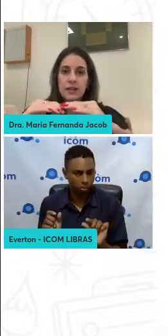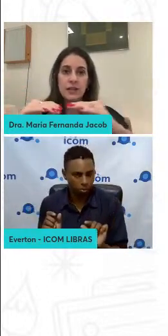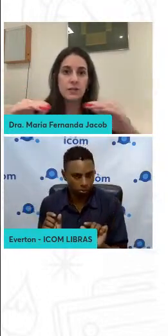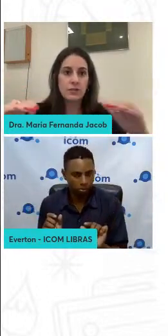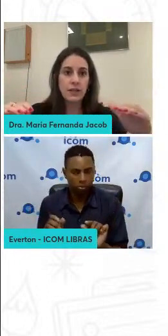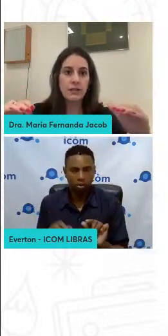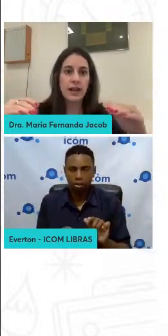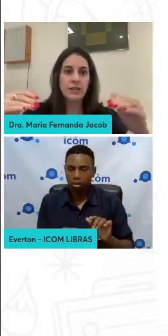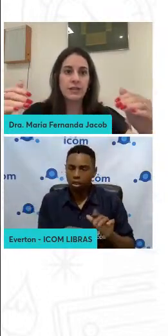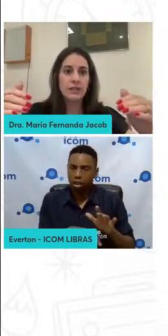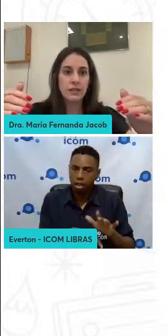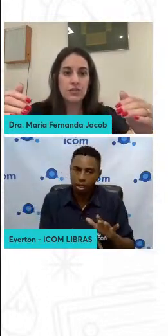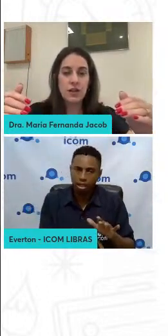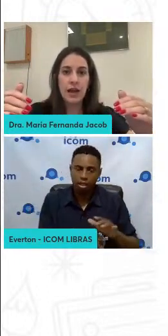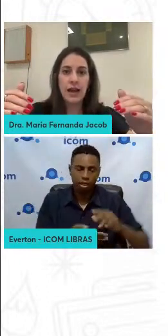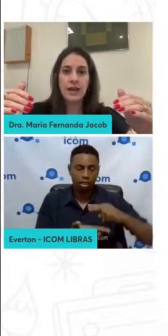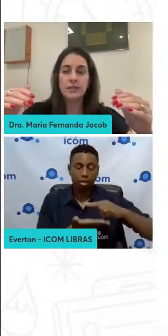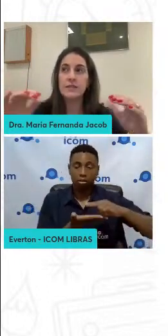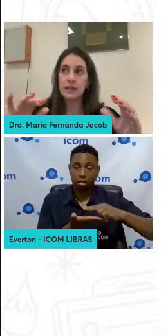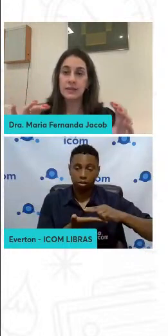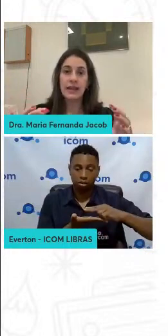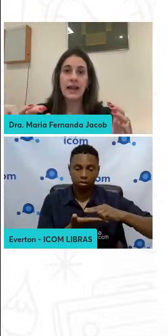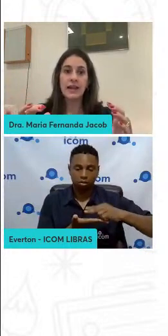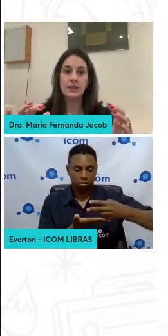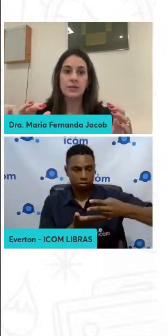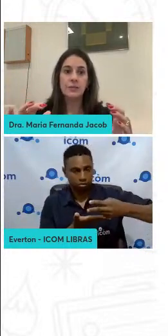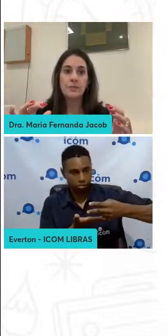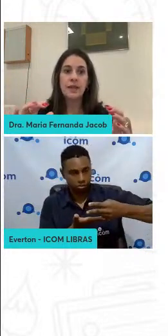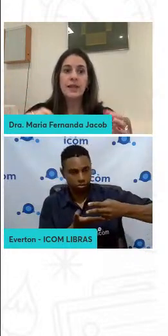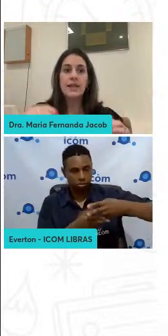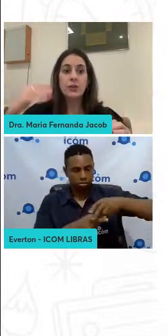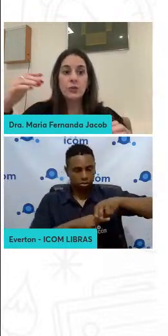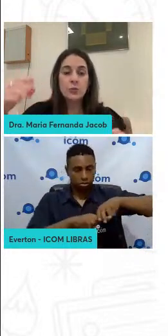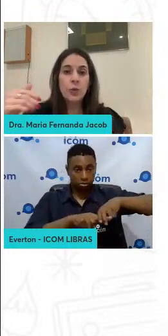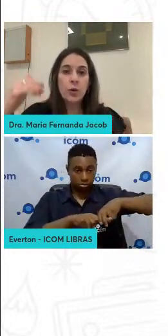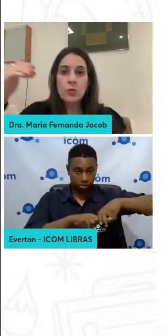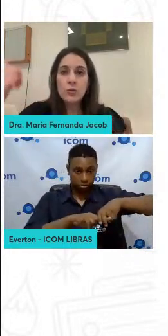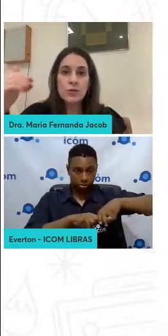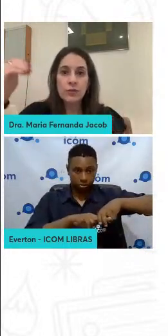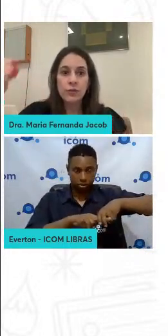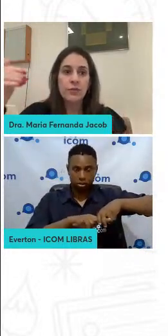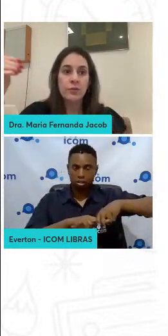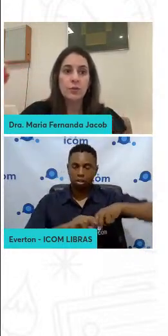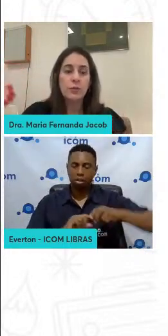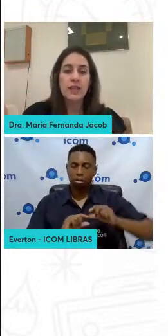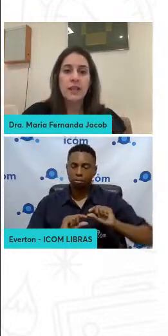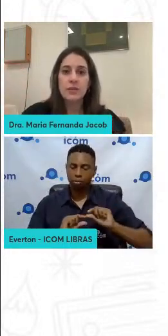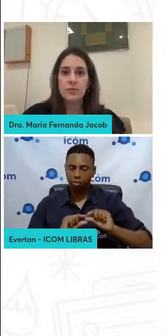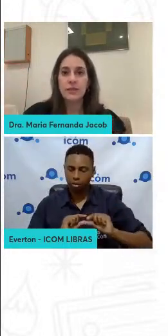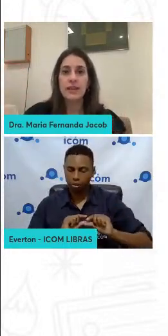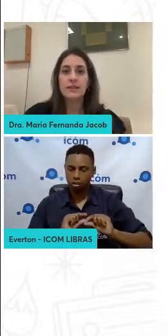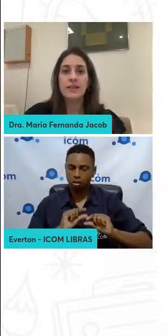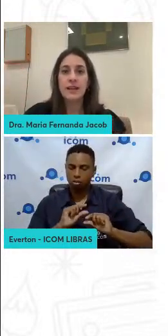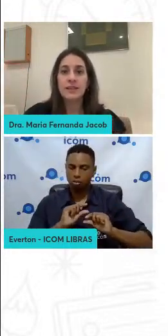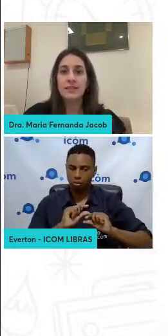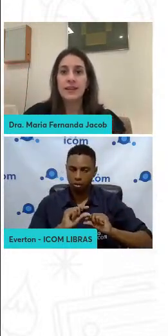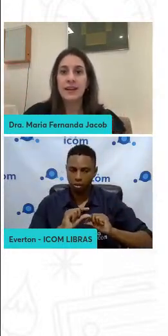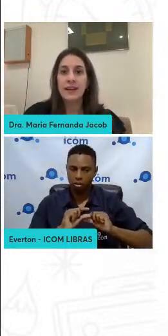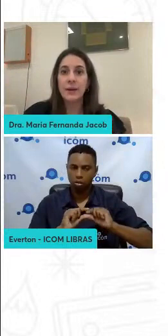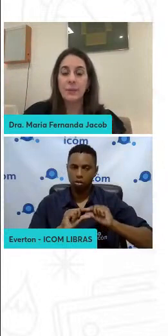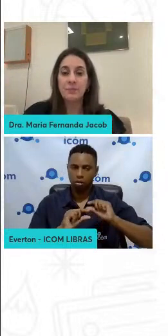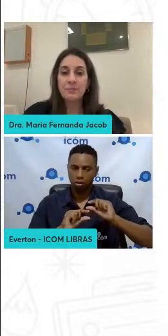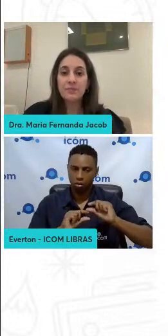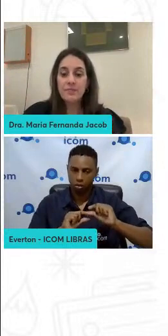que seria isso? Deitado de lado, sentado. E aos poucos eu vou evoluindo